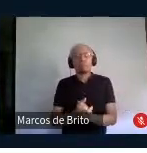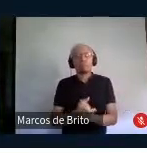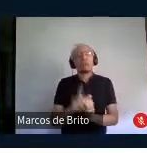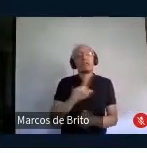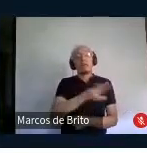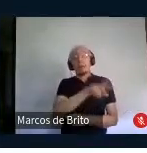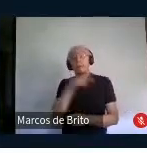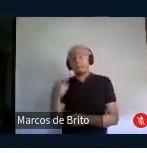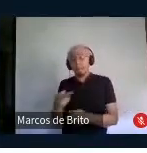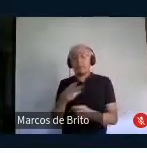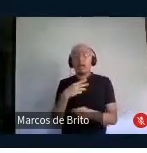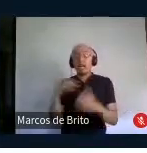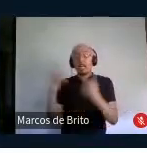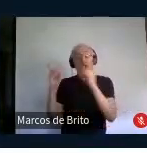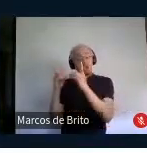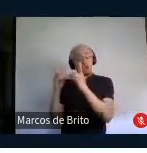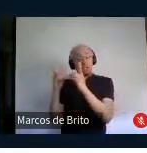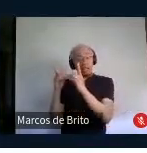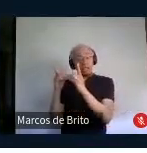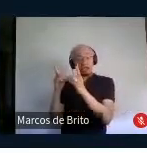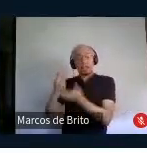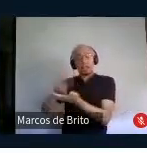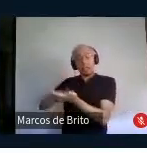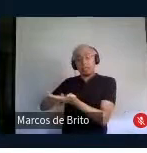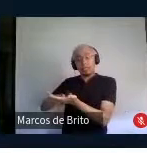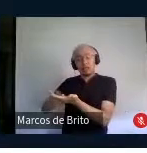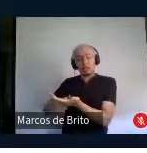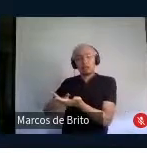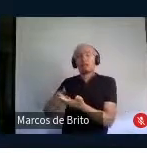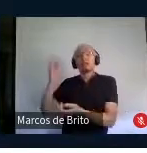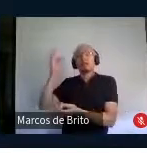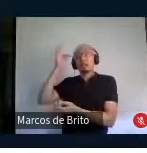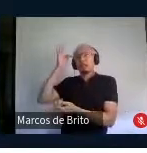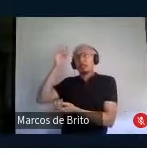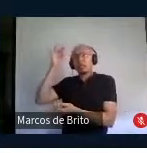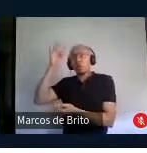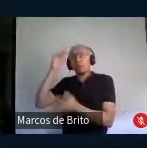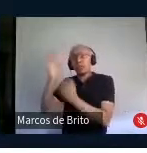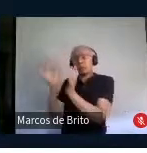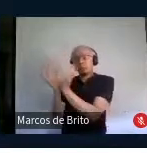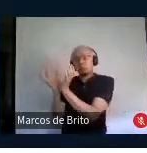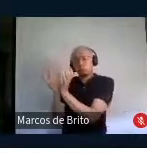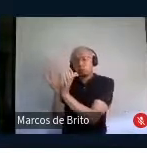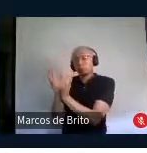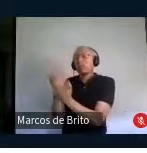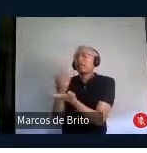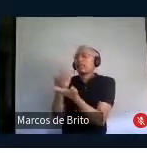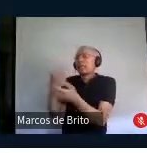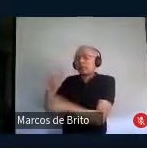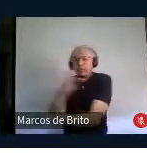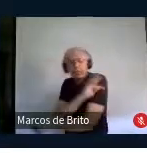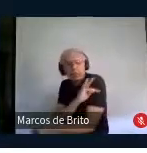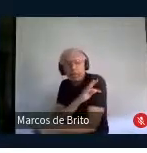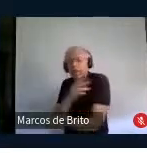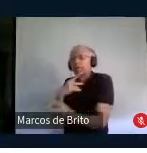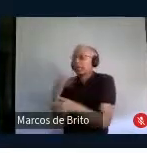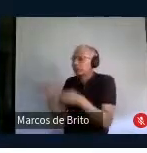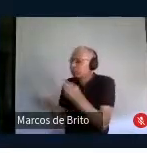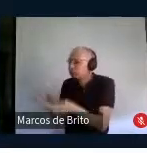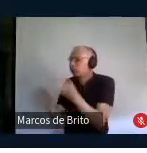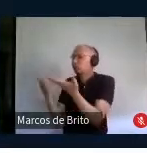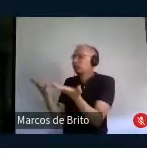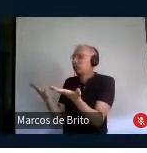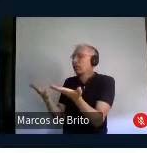Já a didática da tradução é um conjunto de teorias, métodos e técnicas utilizadas no ensino da